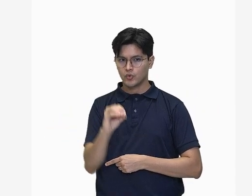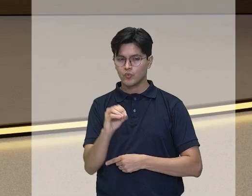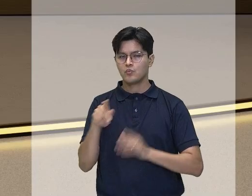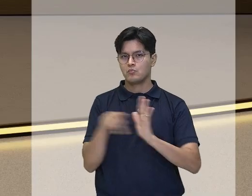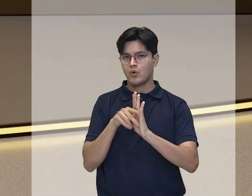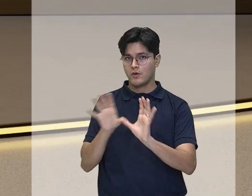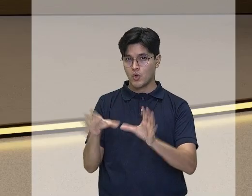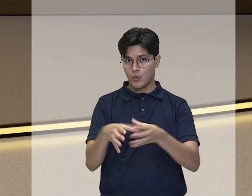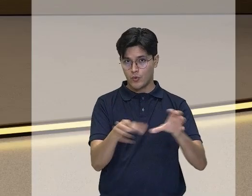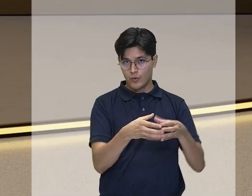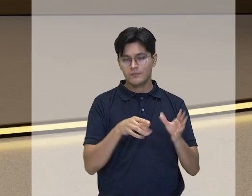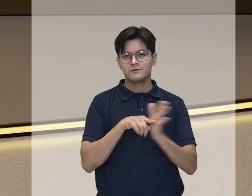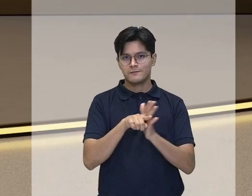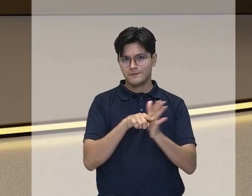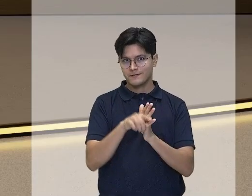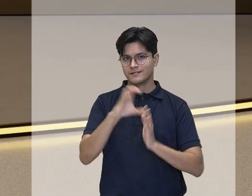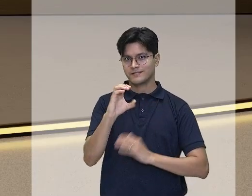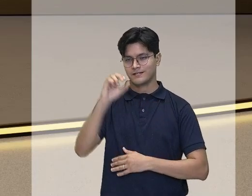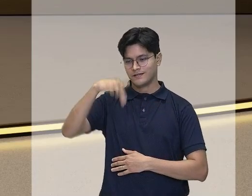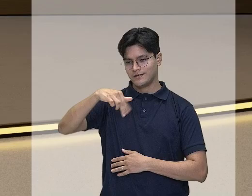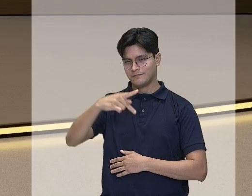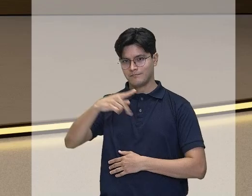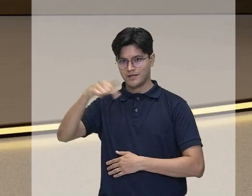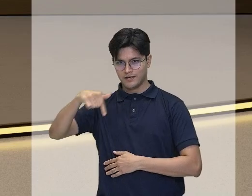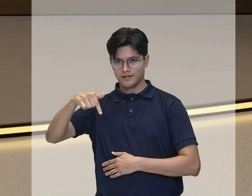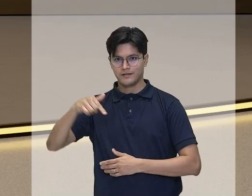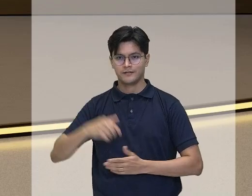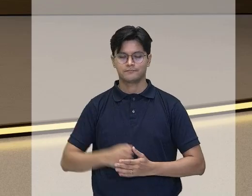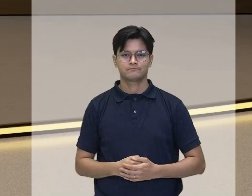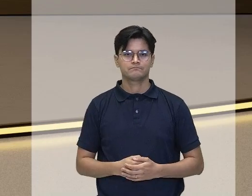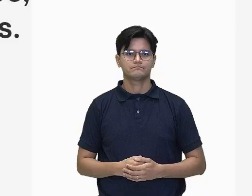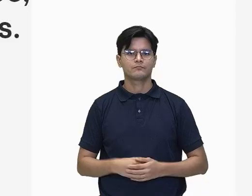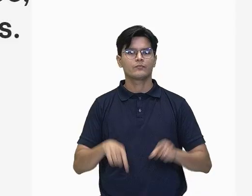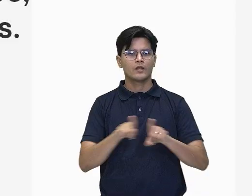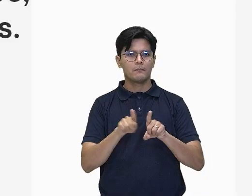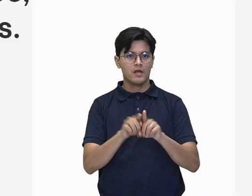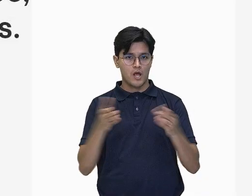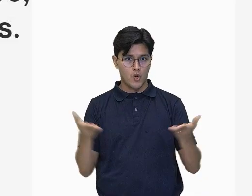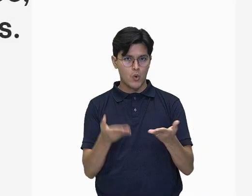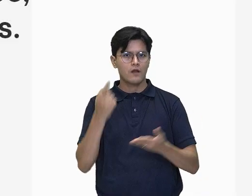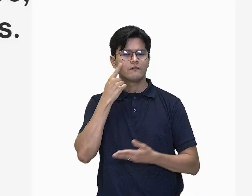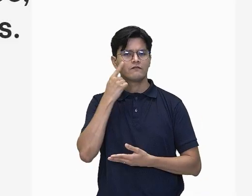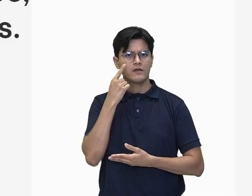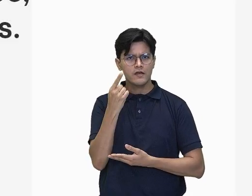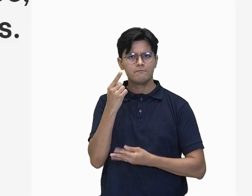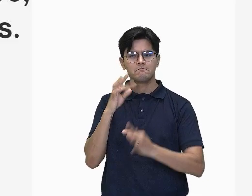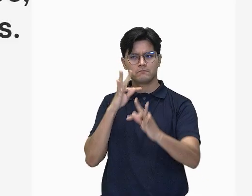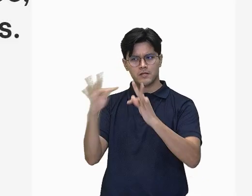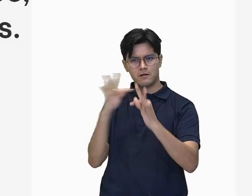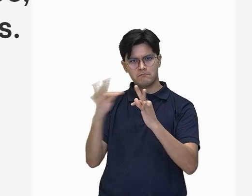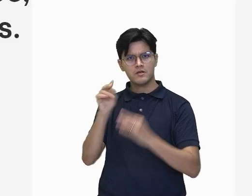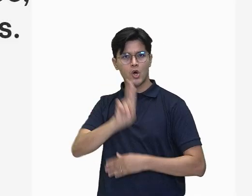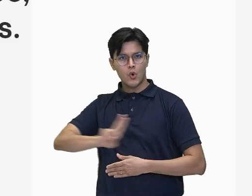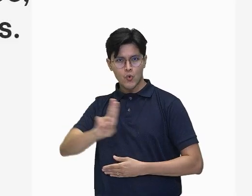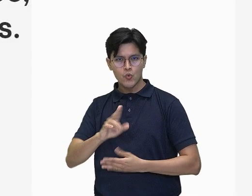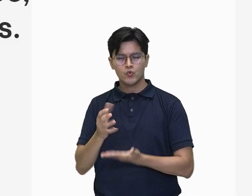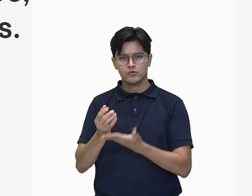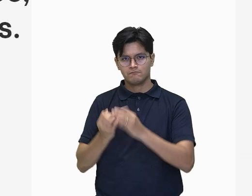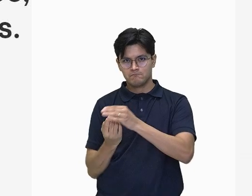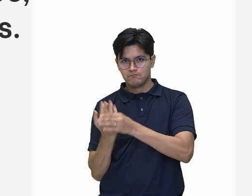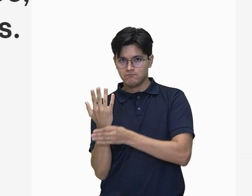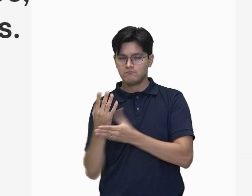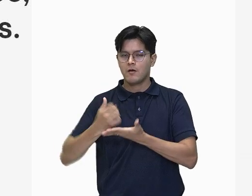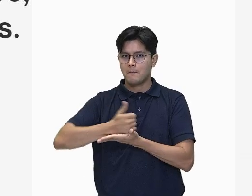área. E vamos observar também, né, o que não é fitoterapia. Olha só, é comum haver confusão